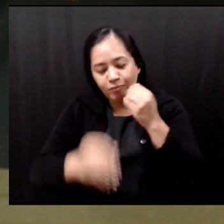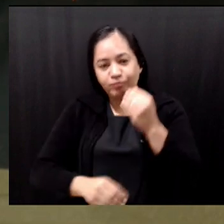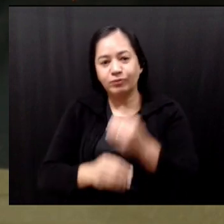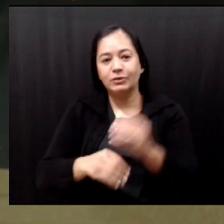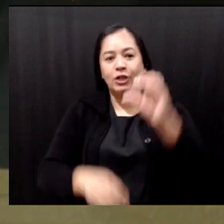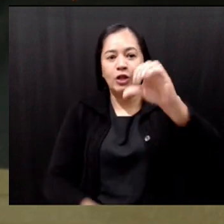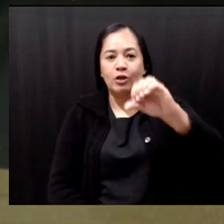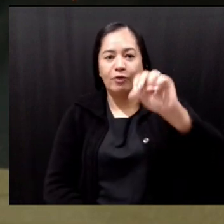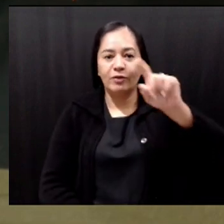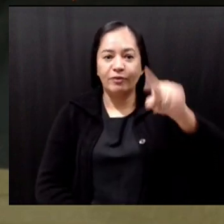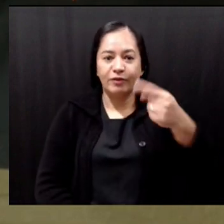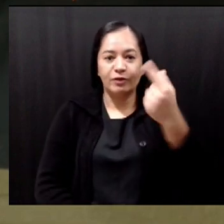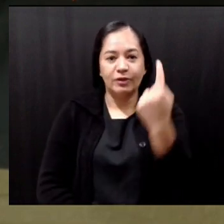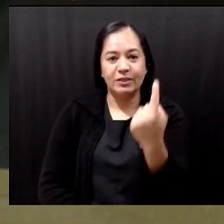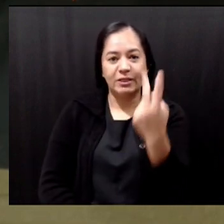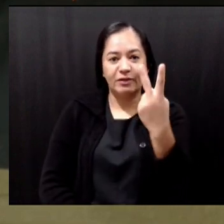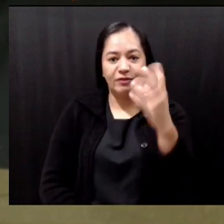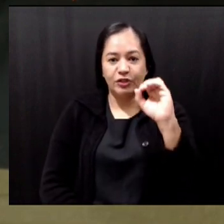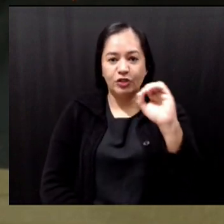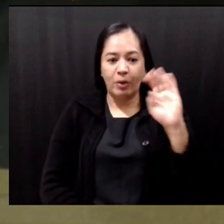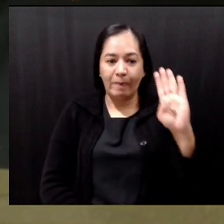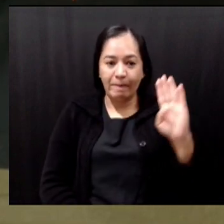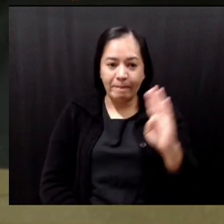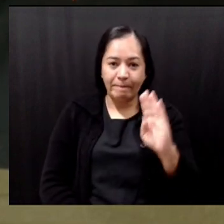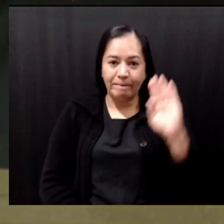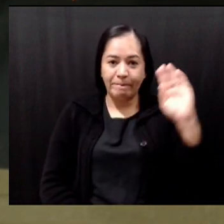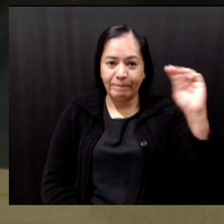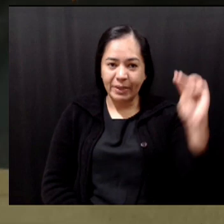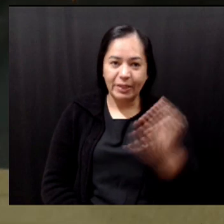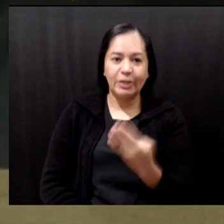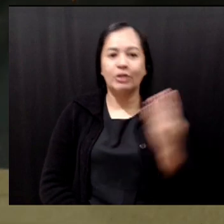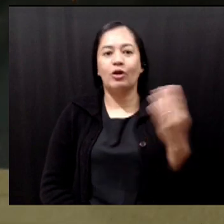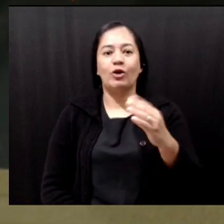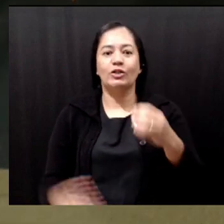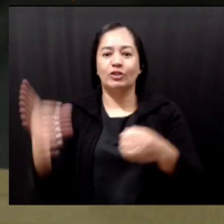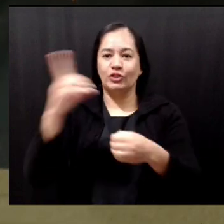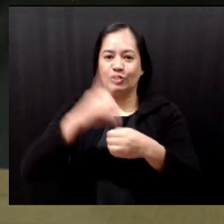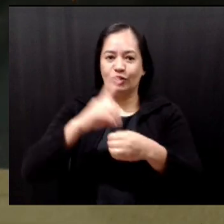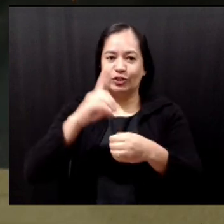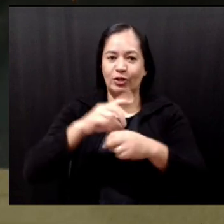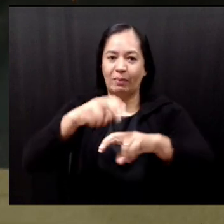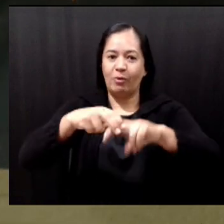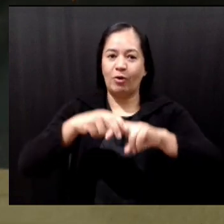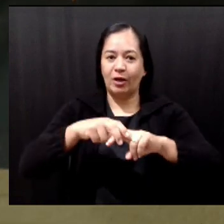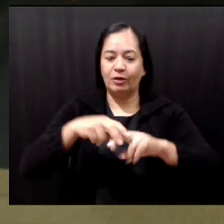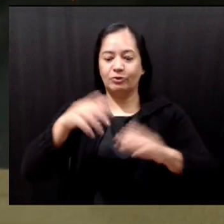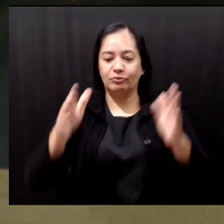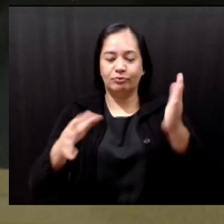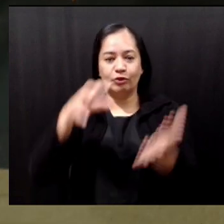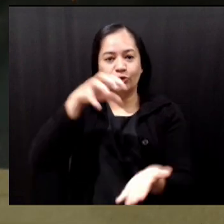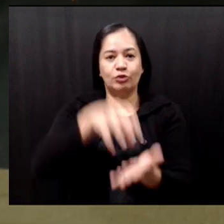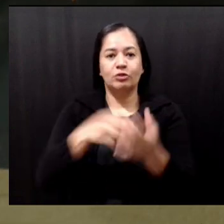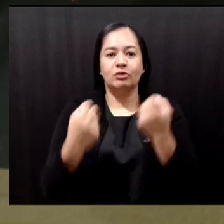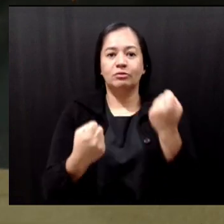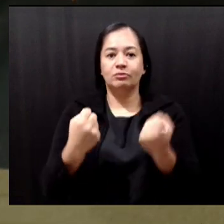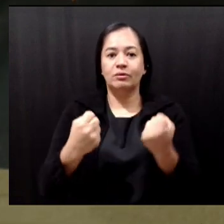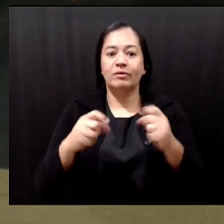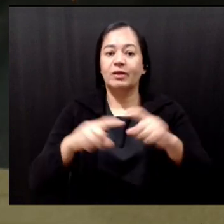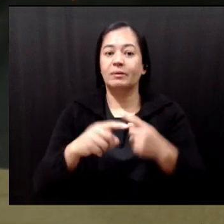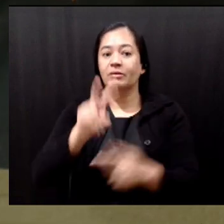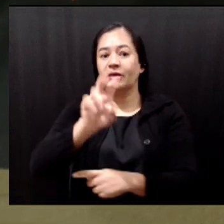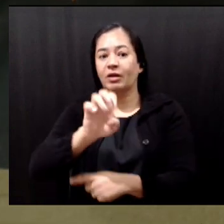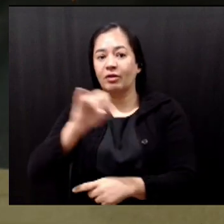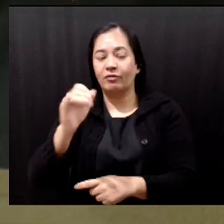9,120 bilhões de dólares, puxadas pelo setor automotivo. Na Veja, julgamento sobre cautelares